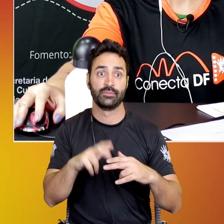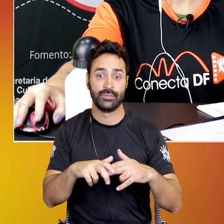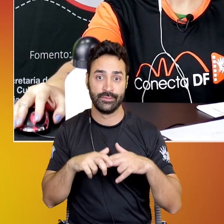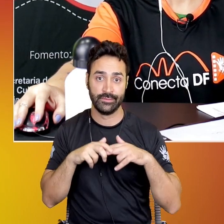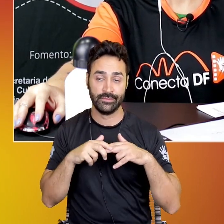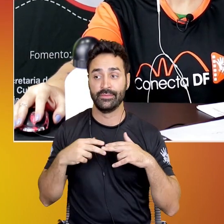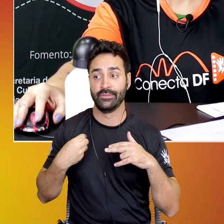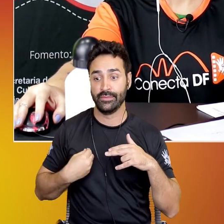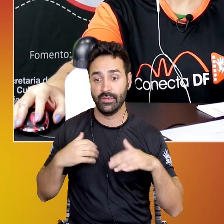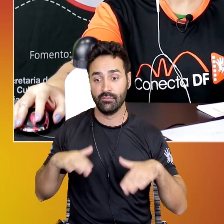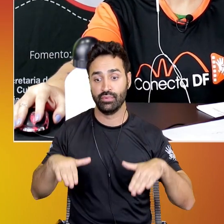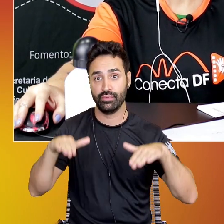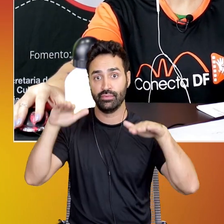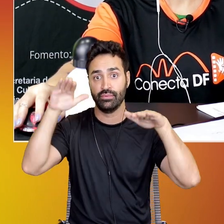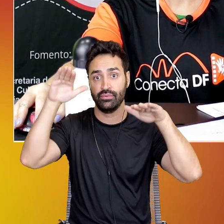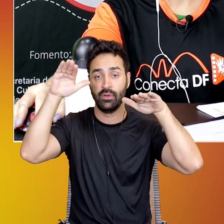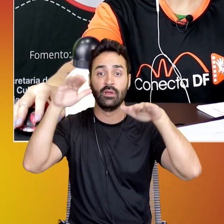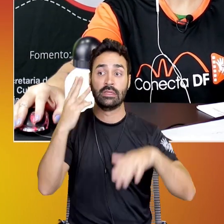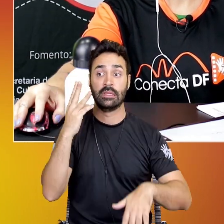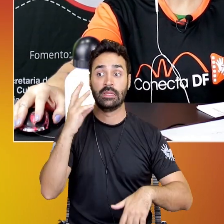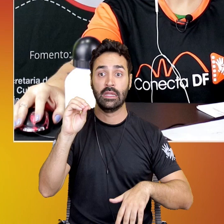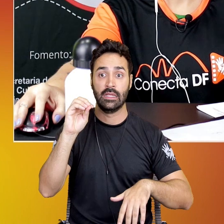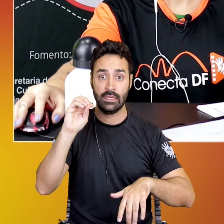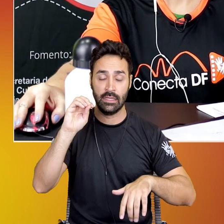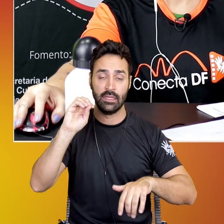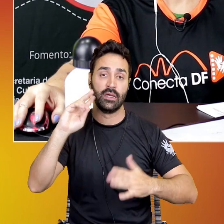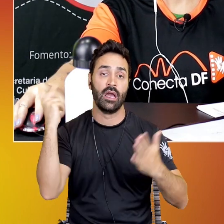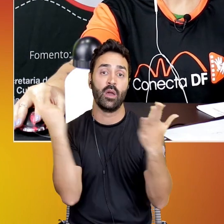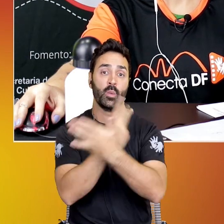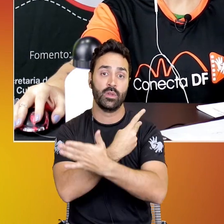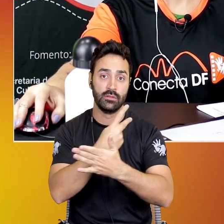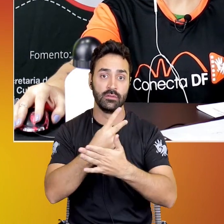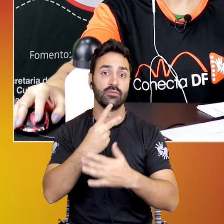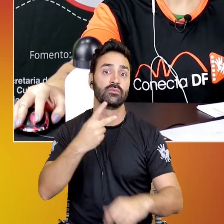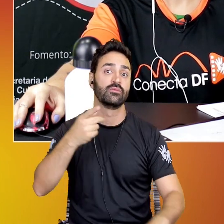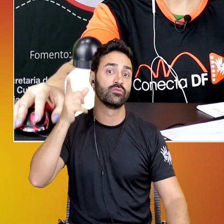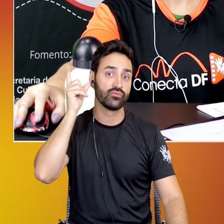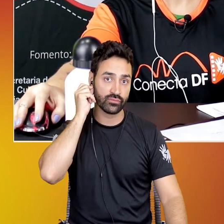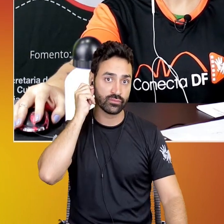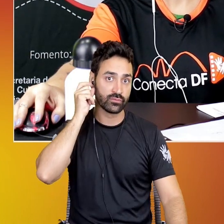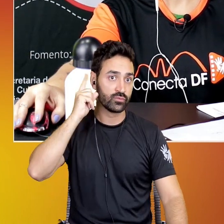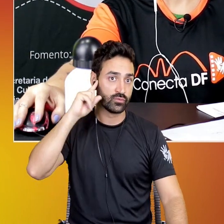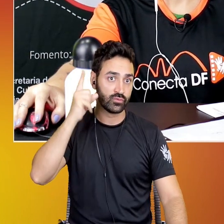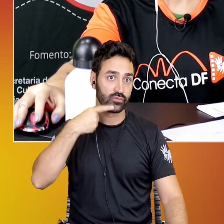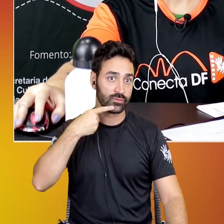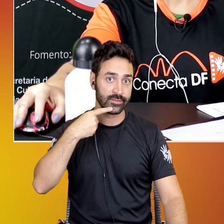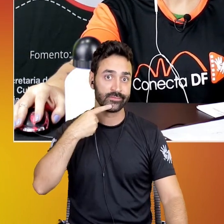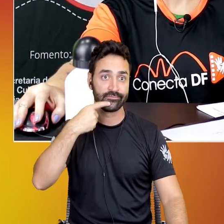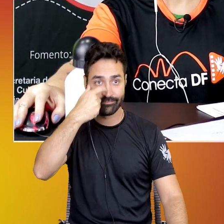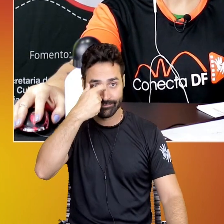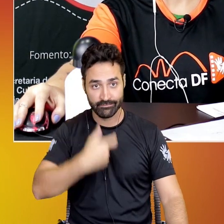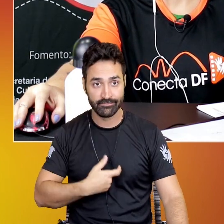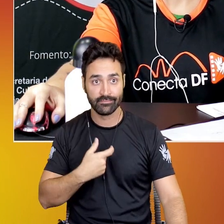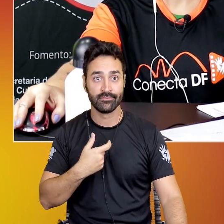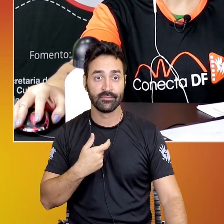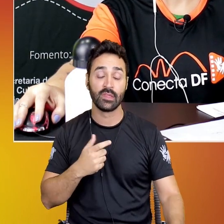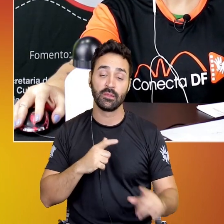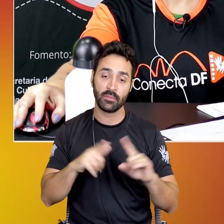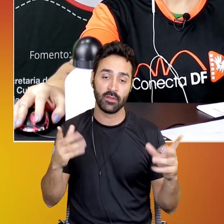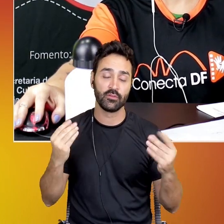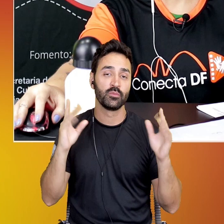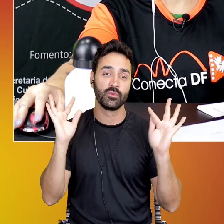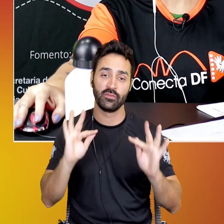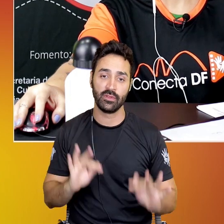de vida, de experiência docente, agora me percebo assim. E eu estou muito feliz com a oportunidade.